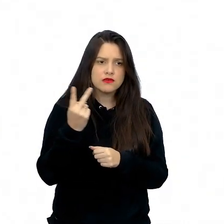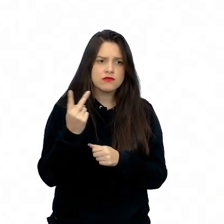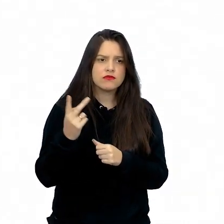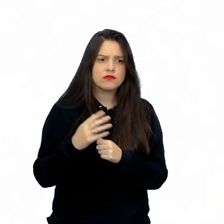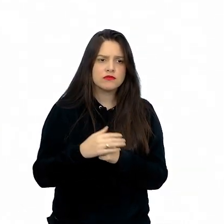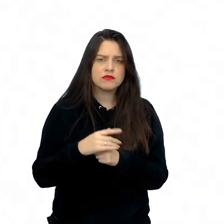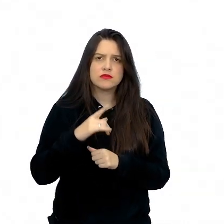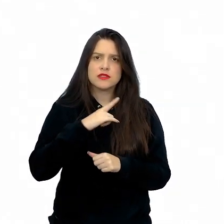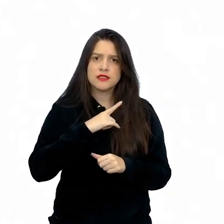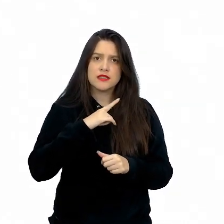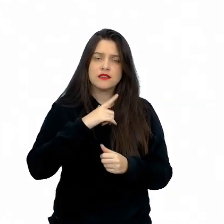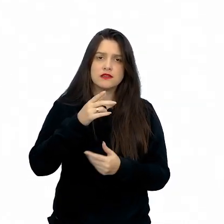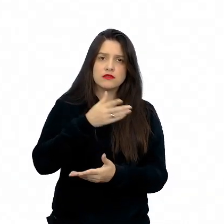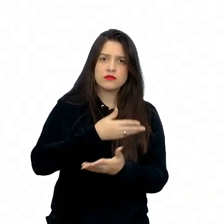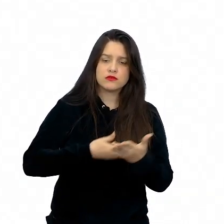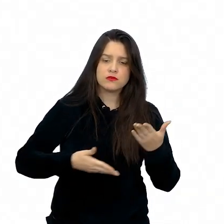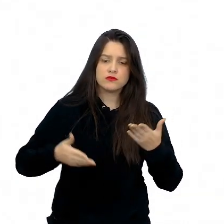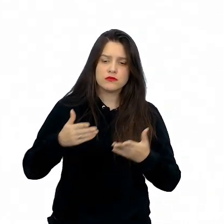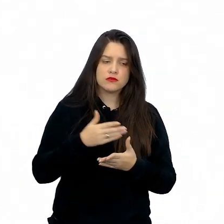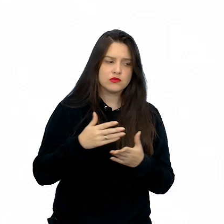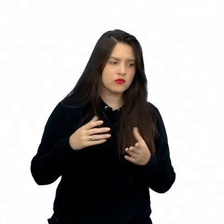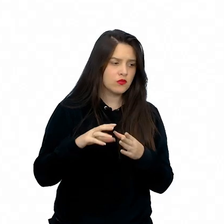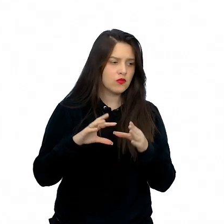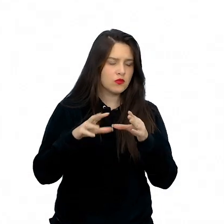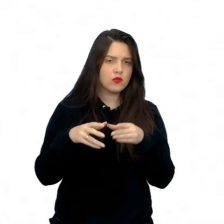vem em relação aos procedimentos, né?